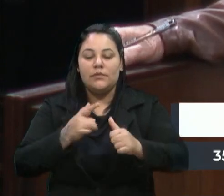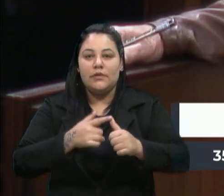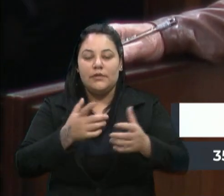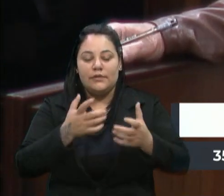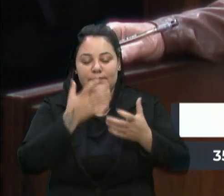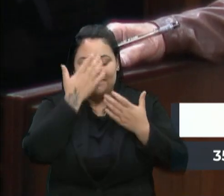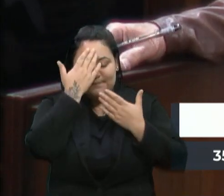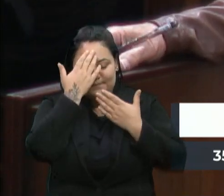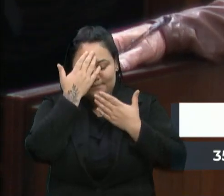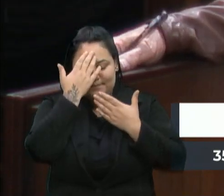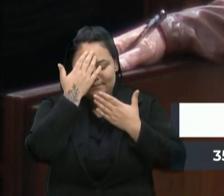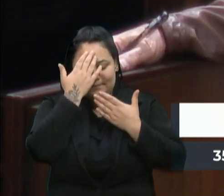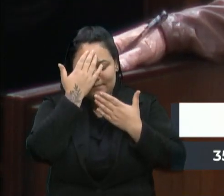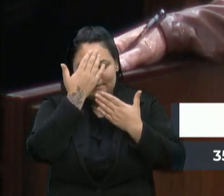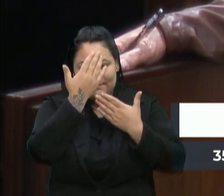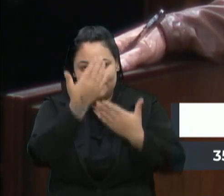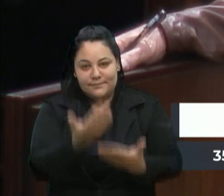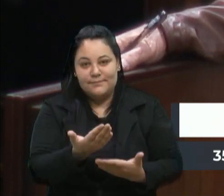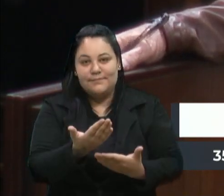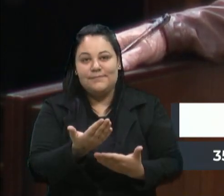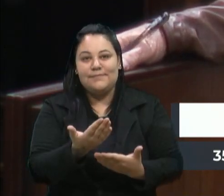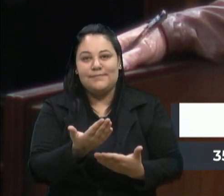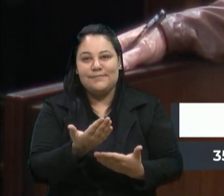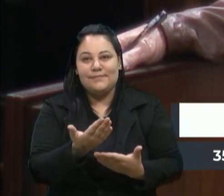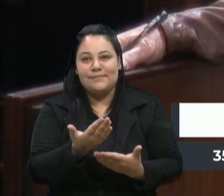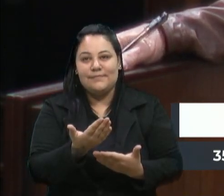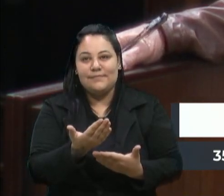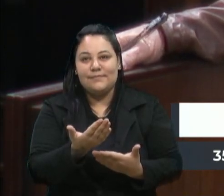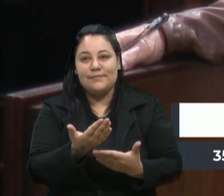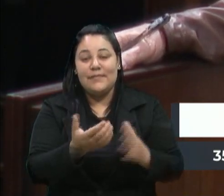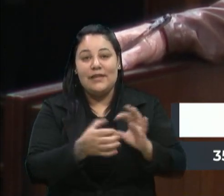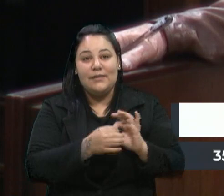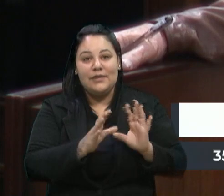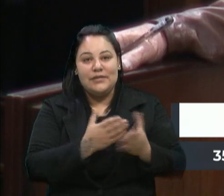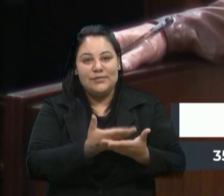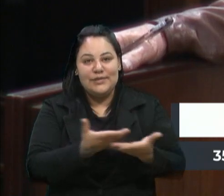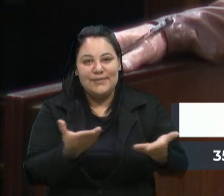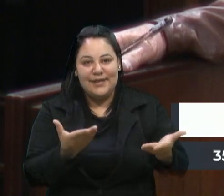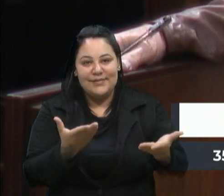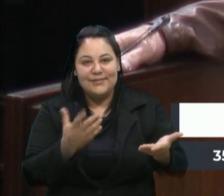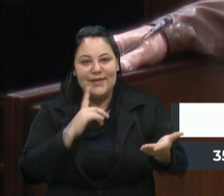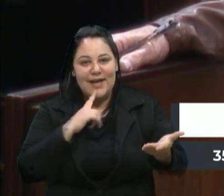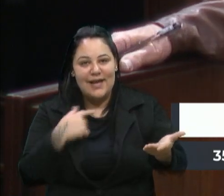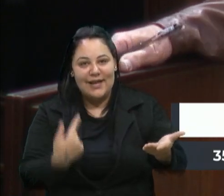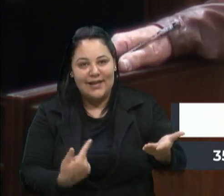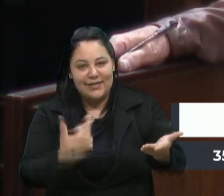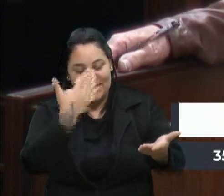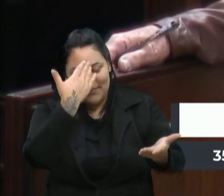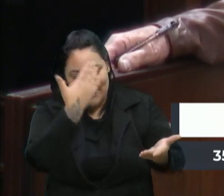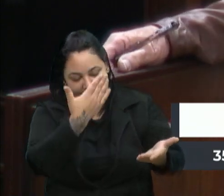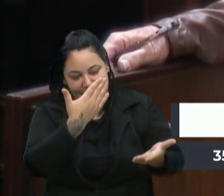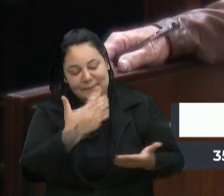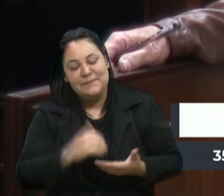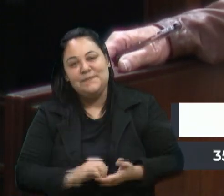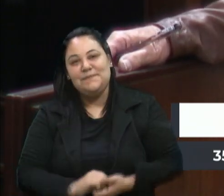de agradecer a cedência do espaço à vereadora Gladys.